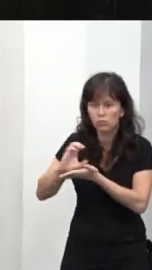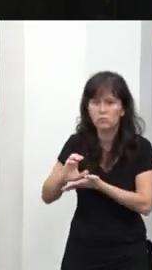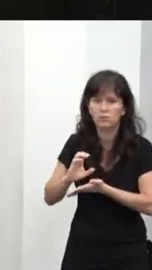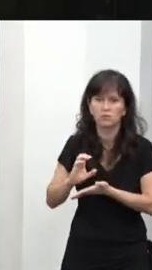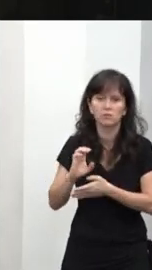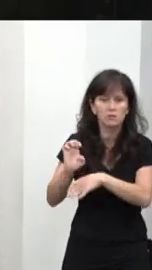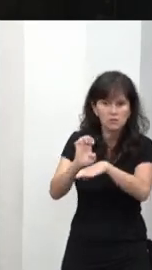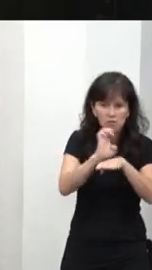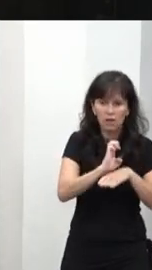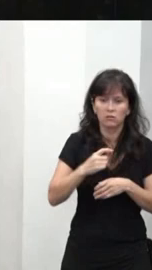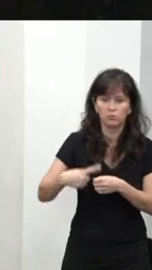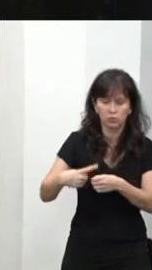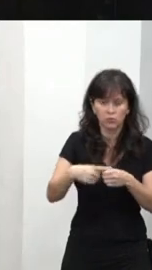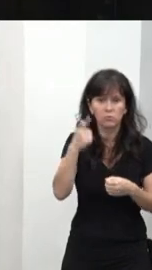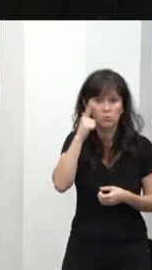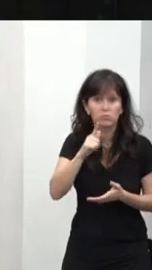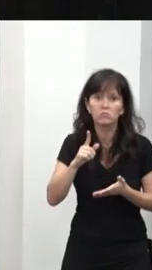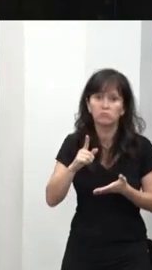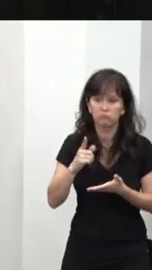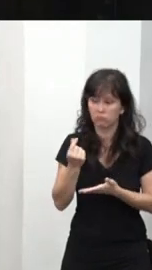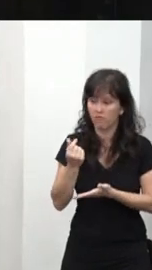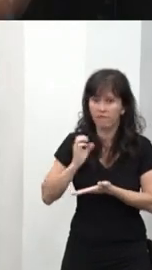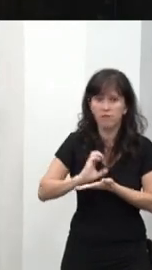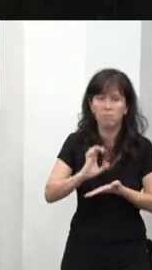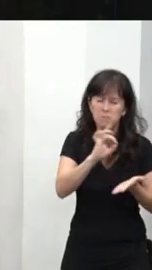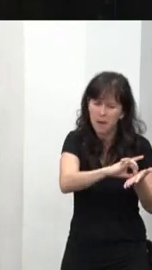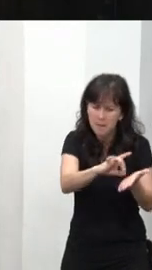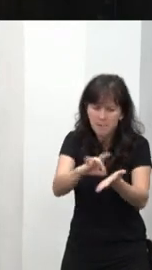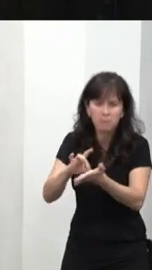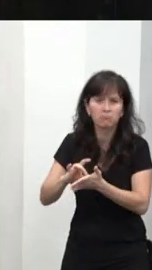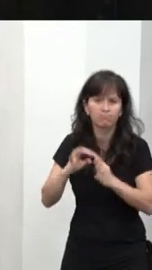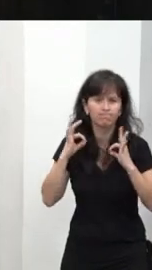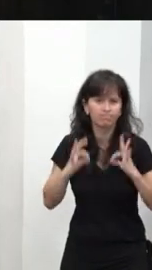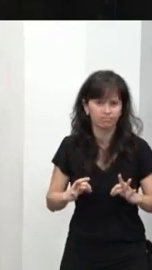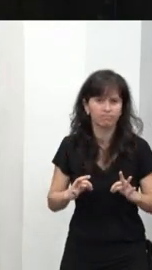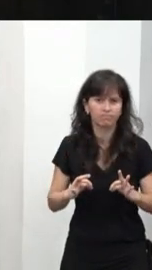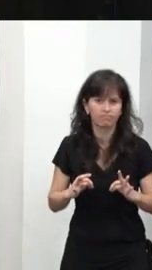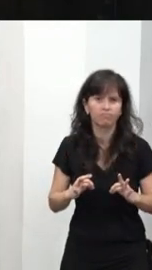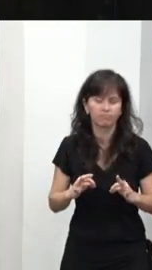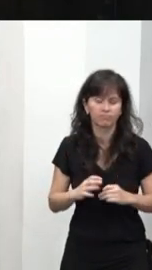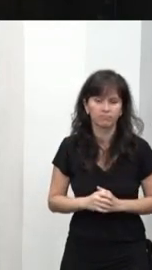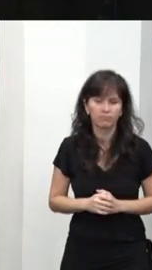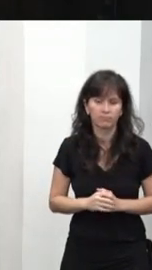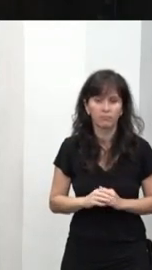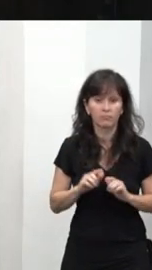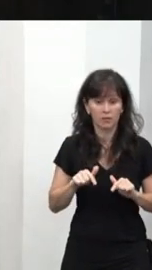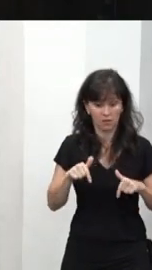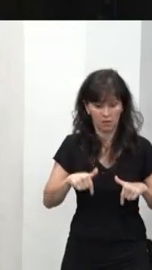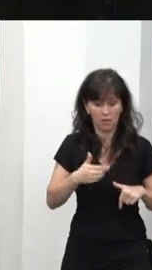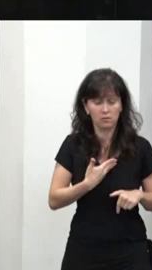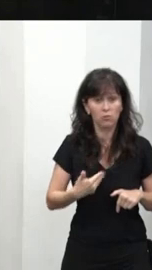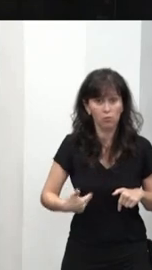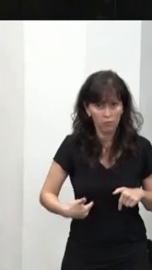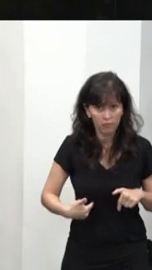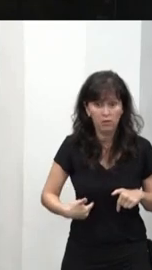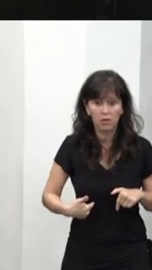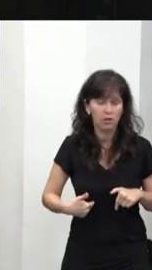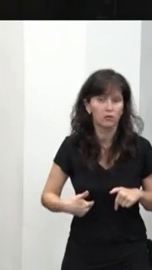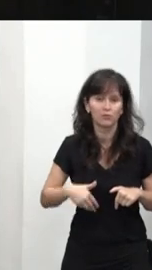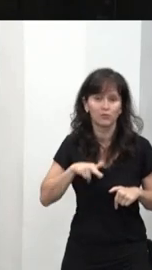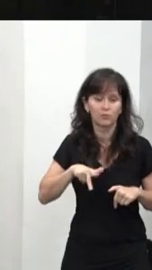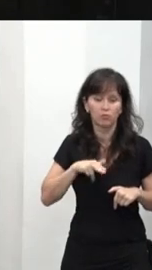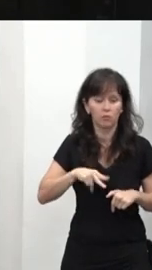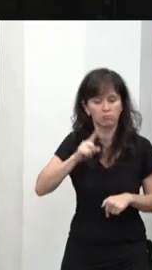consiga é executá-lo finalmente ao mesmo tempo esse governo não acredita em nada imposto de cima para baixo